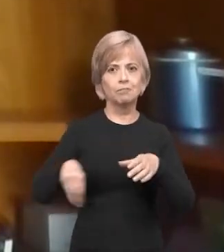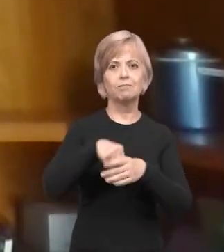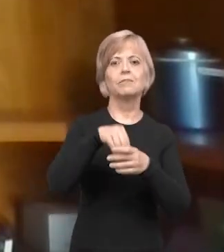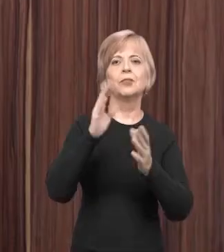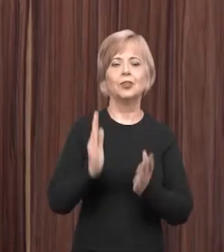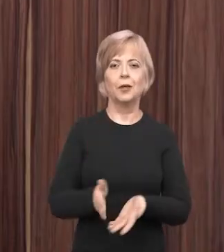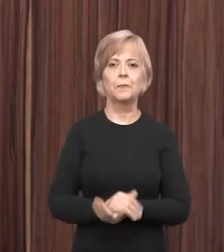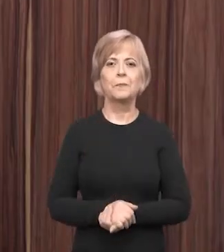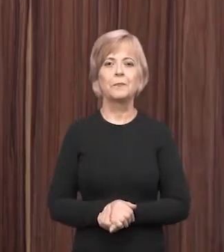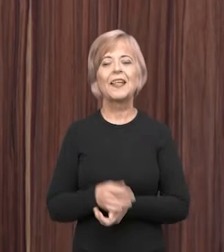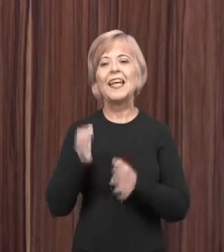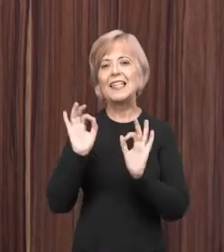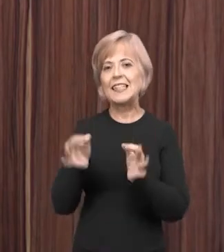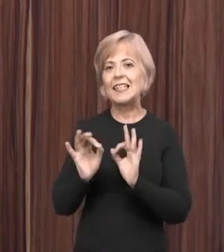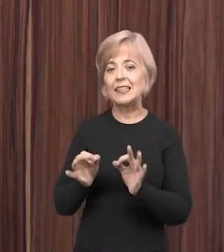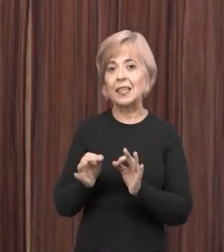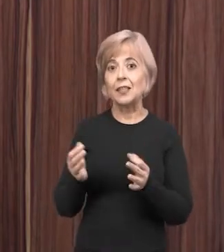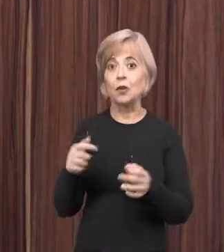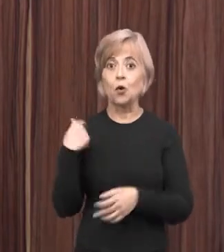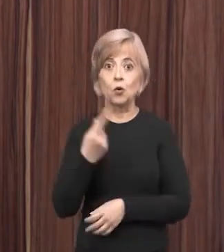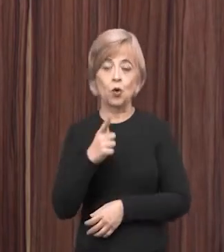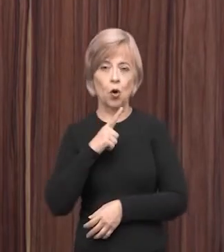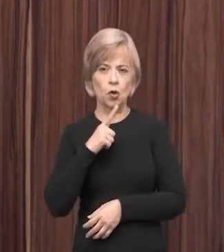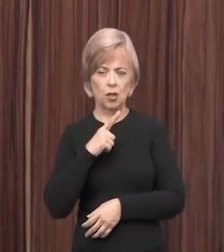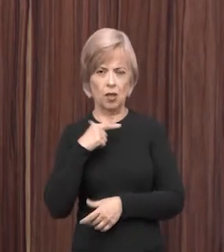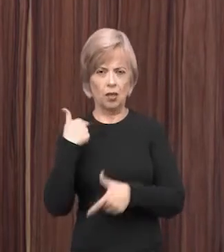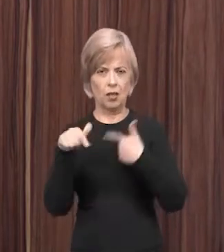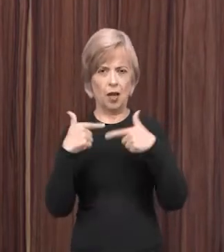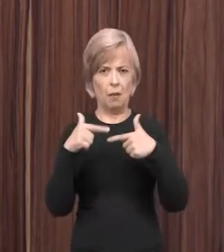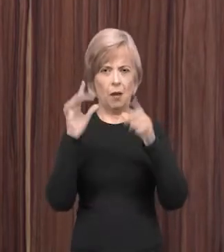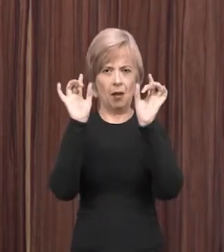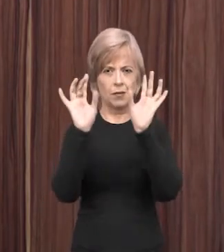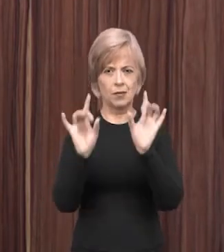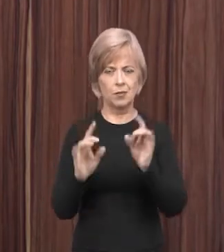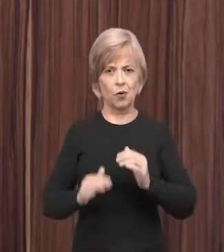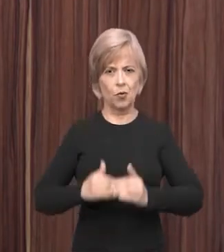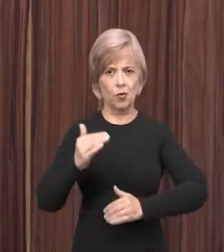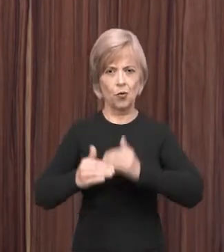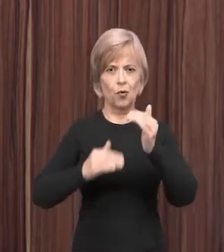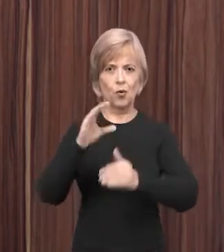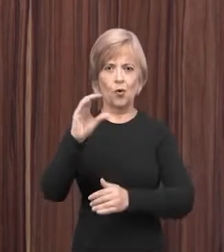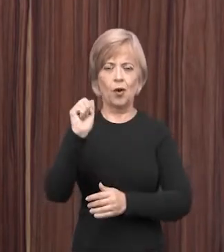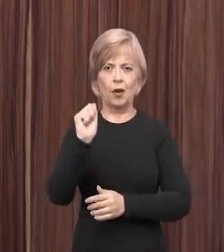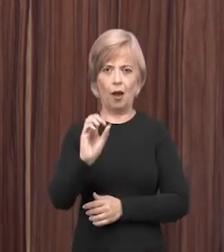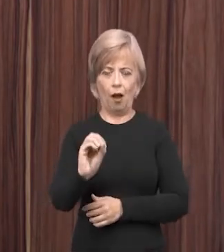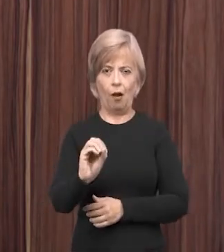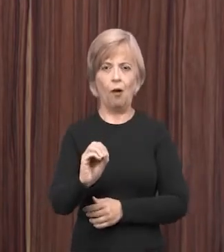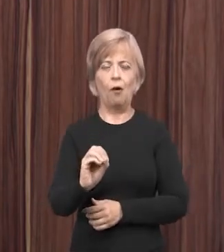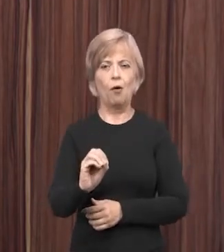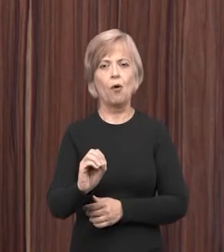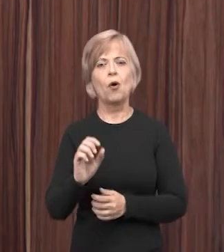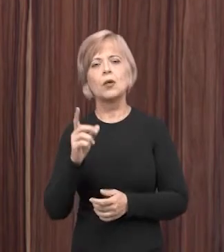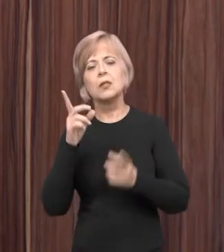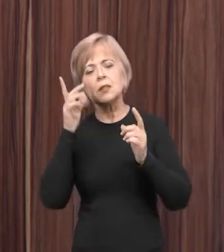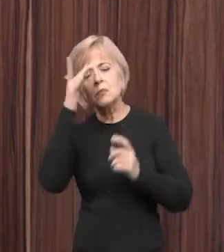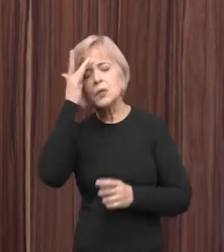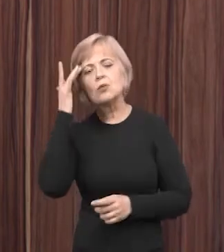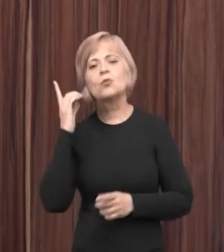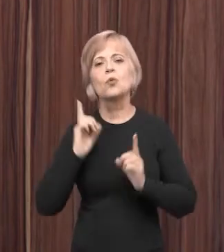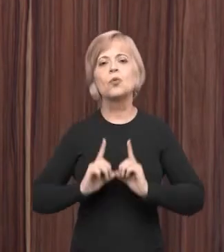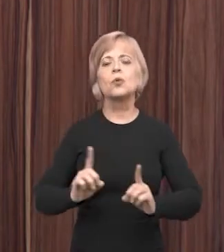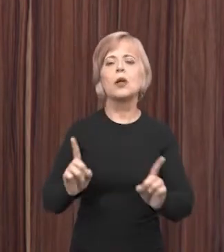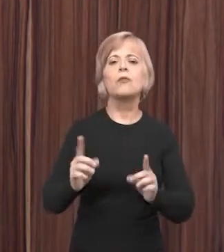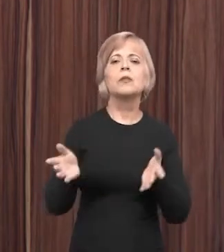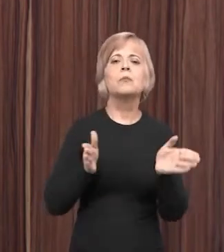contratação. Tá certo, doutora. E a gente tem algum trabalho especial desenvolvido pelo CAU Idoso e Pessoa com Deficiência durante